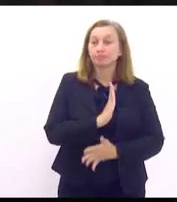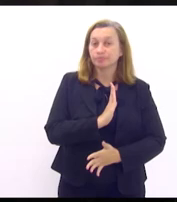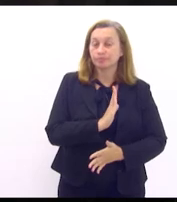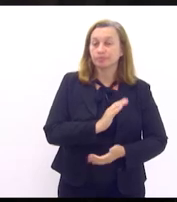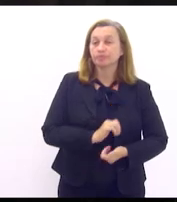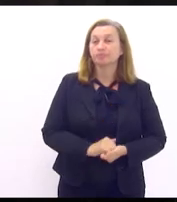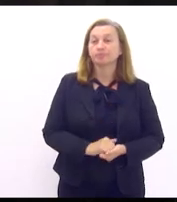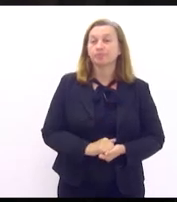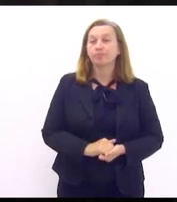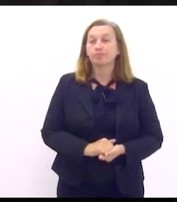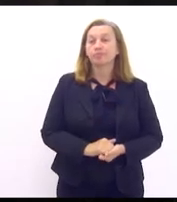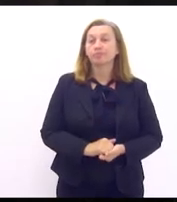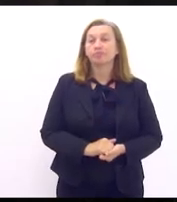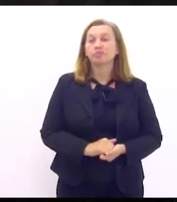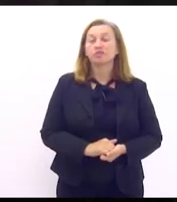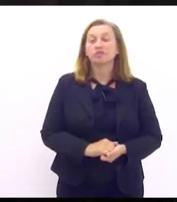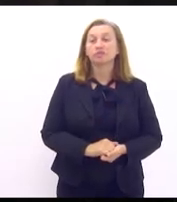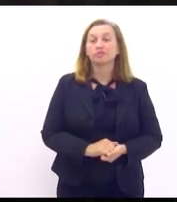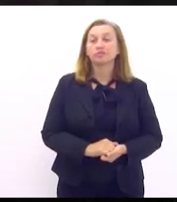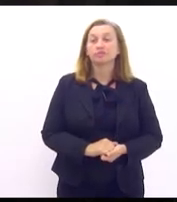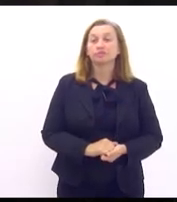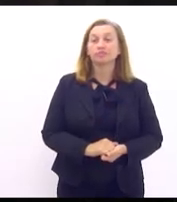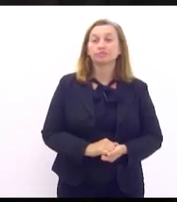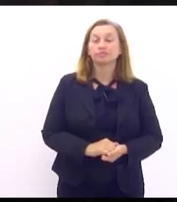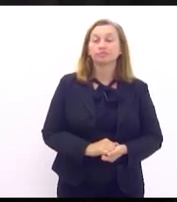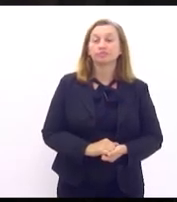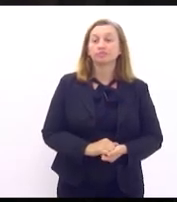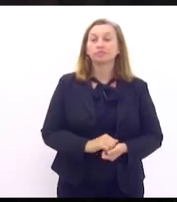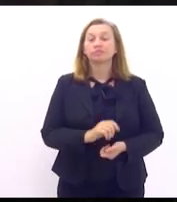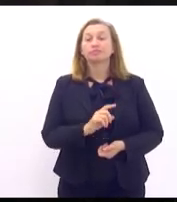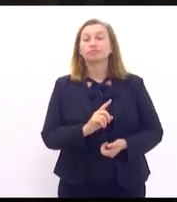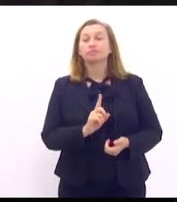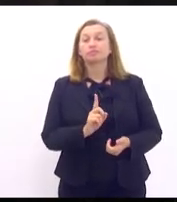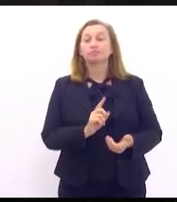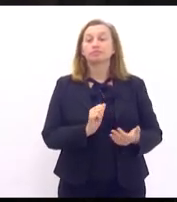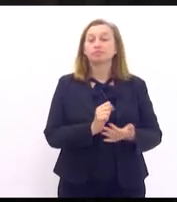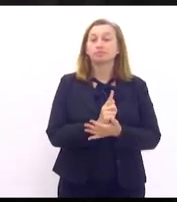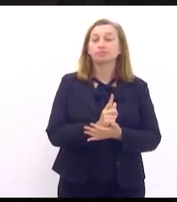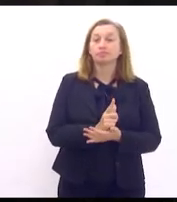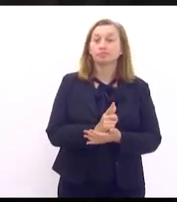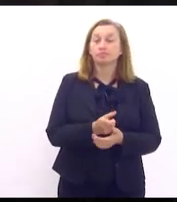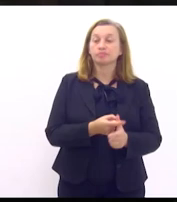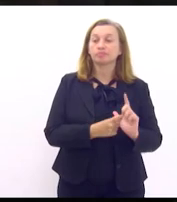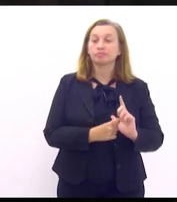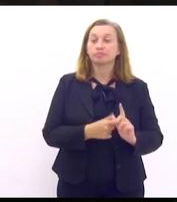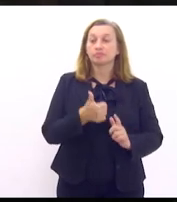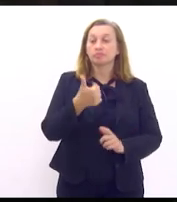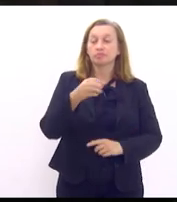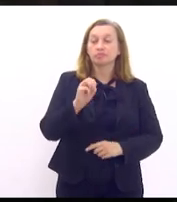de isenções e de certa irresponsabilidade, 18 bilhões